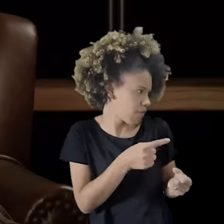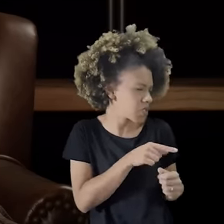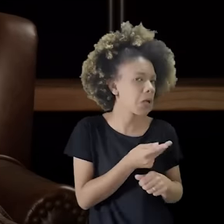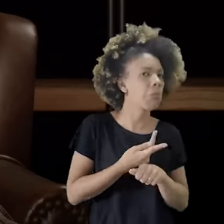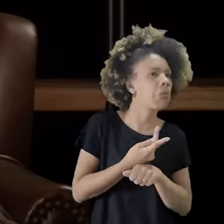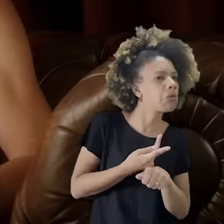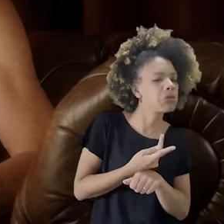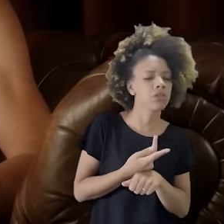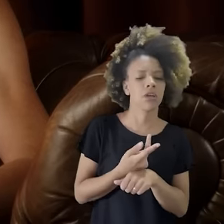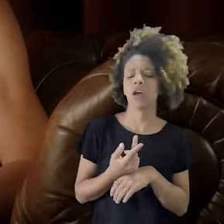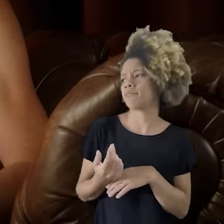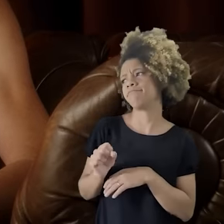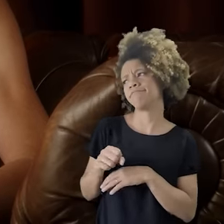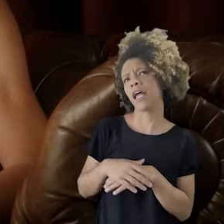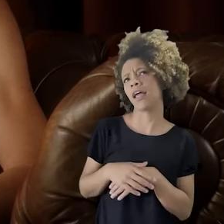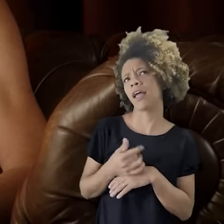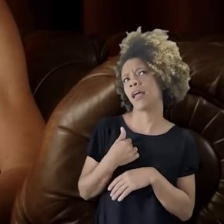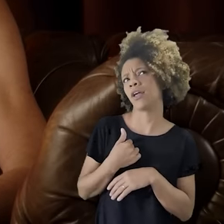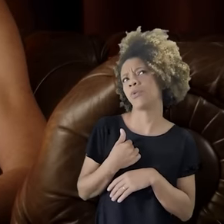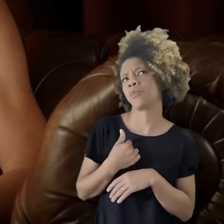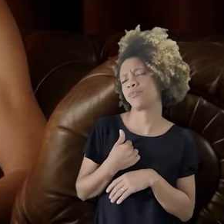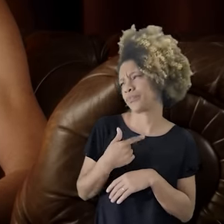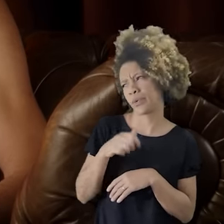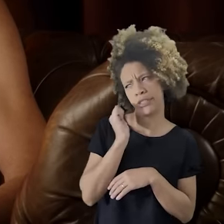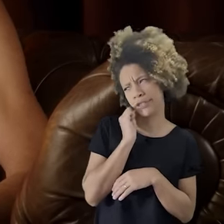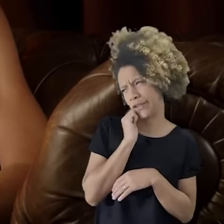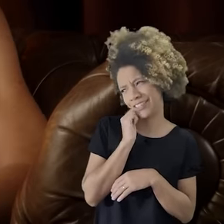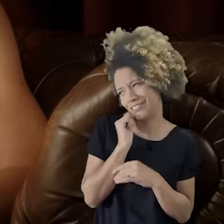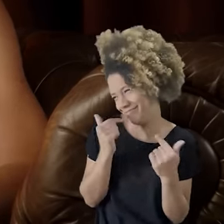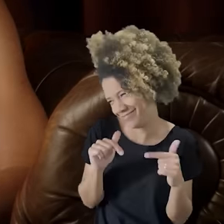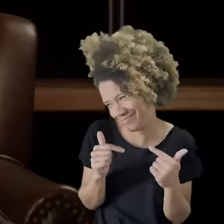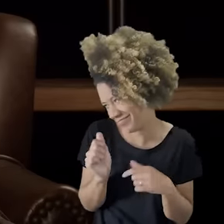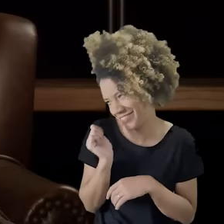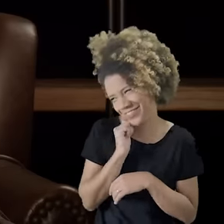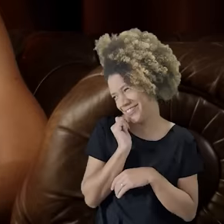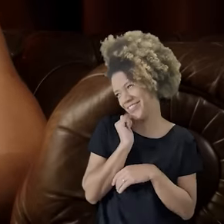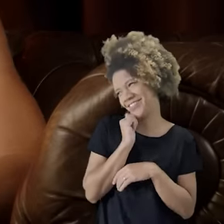que foi atrás eu era muito eu é muito safado sabe